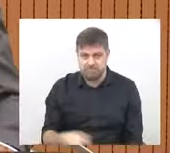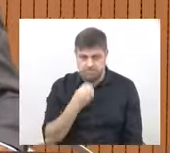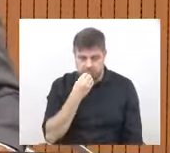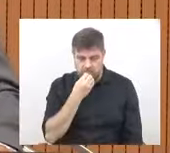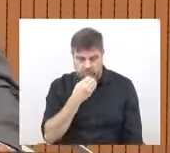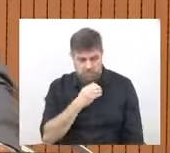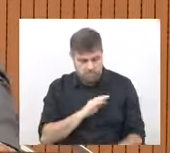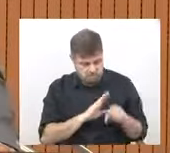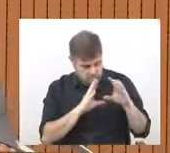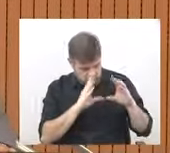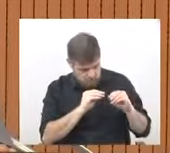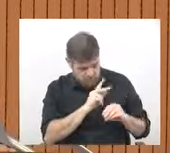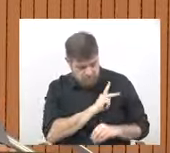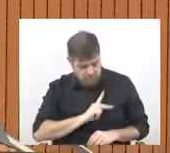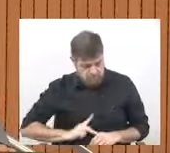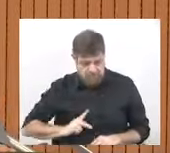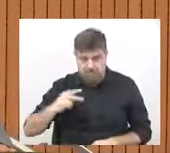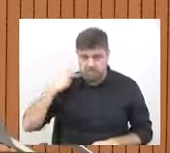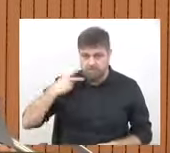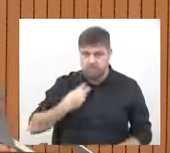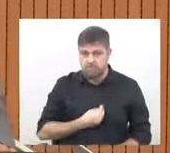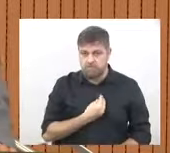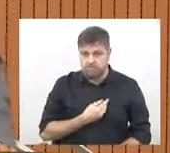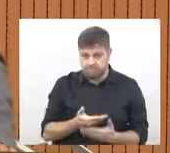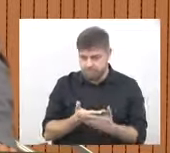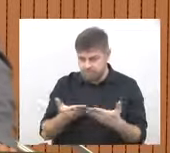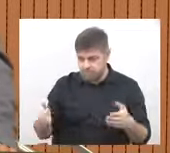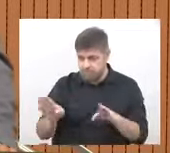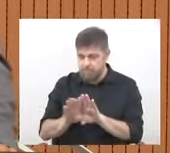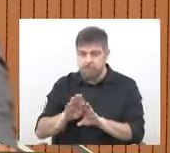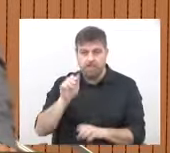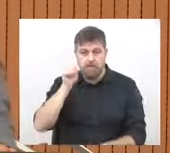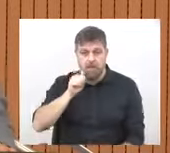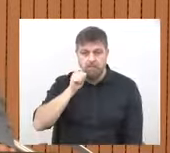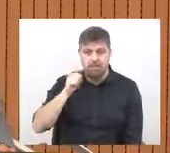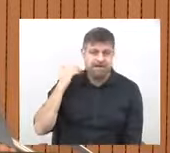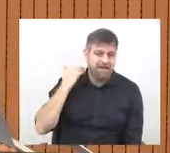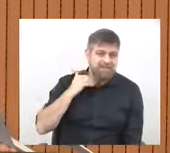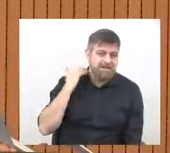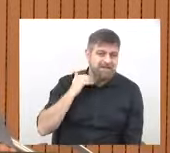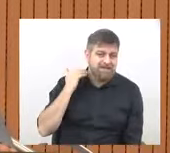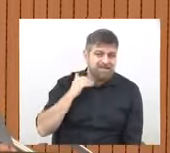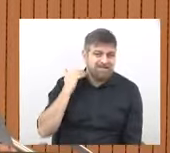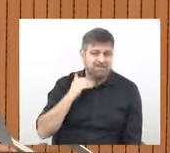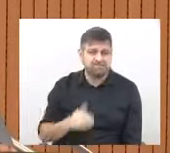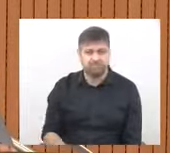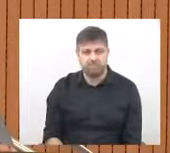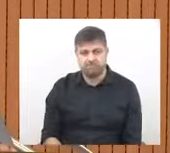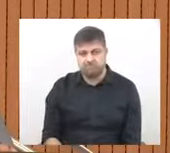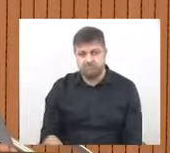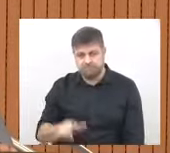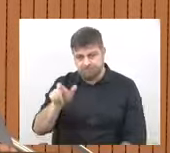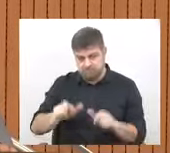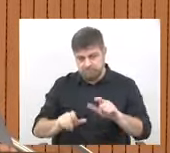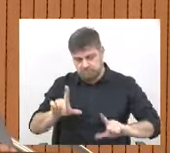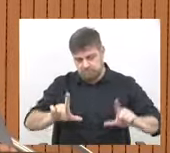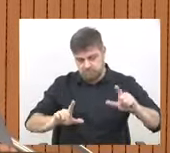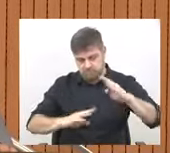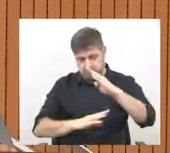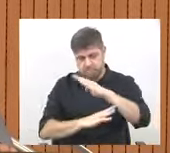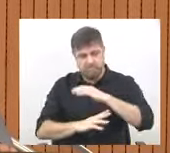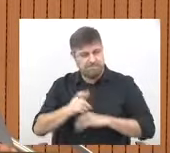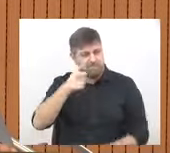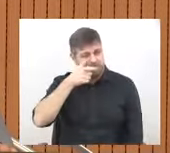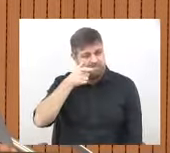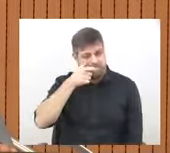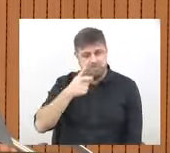Boa noite, vereadores aqui presentes. Vereadora Mariana, público que nos assiste na TV